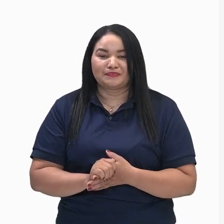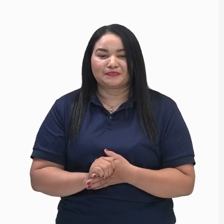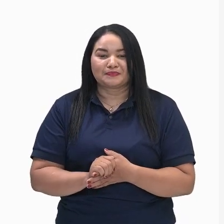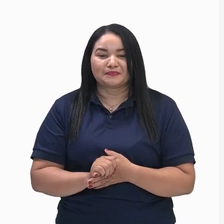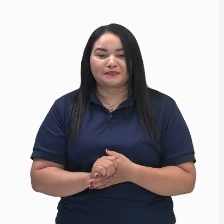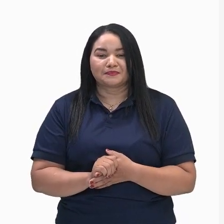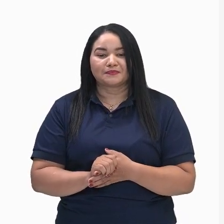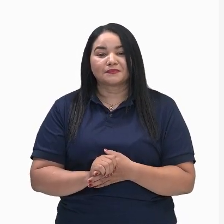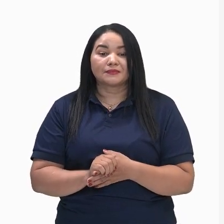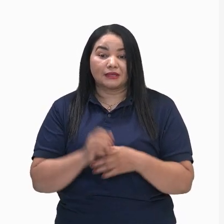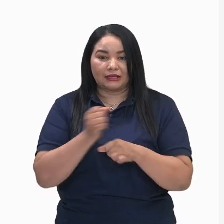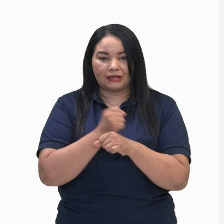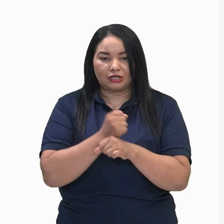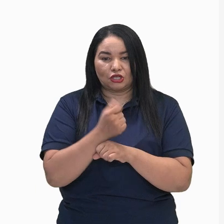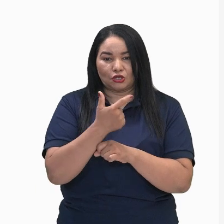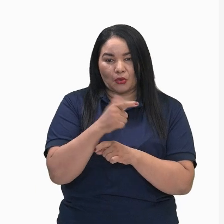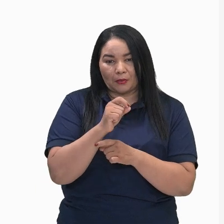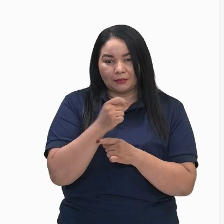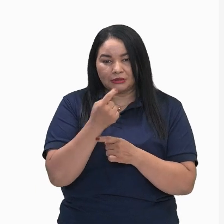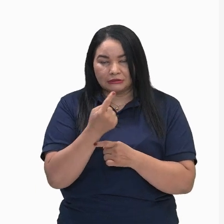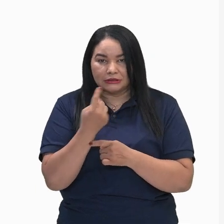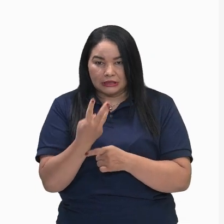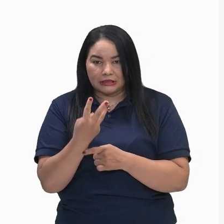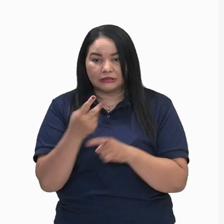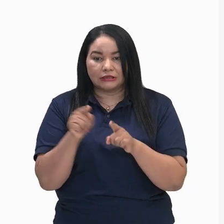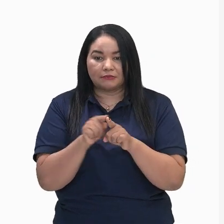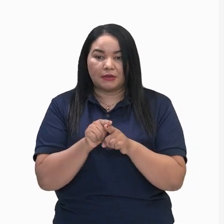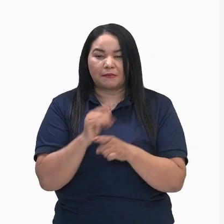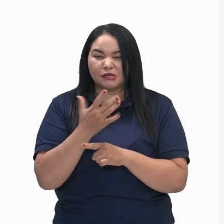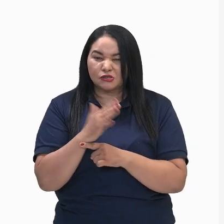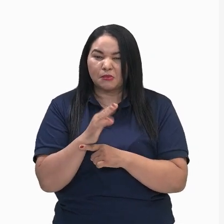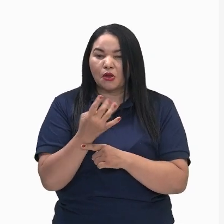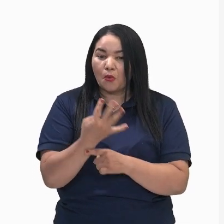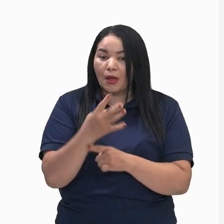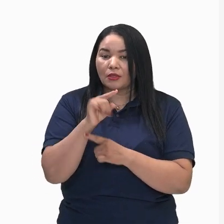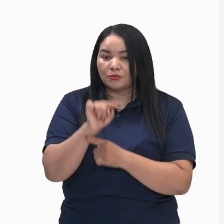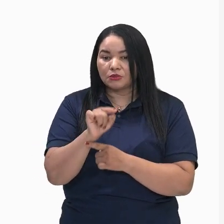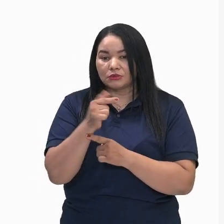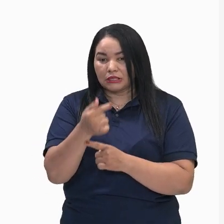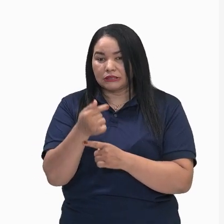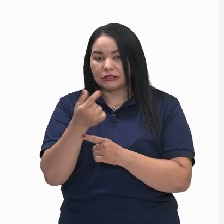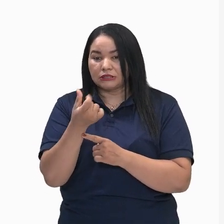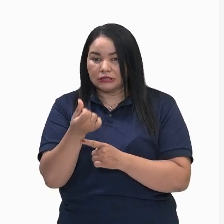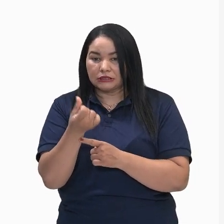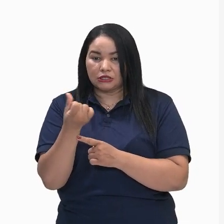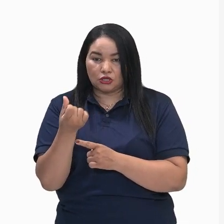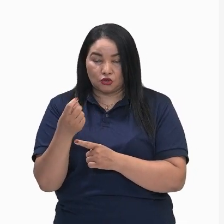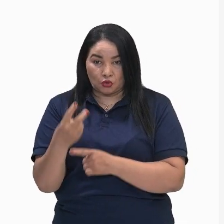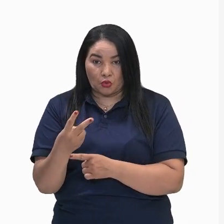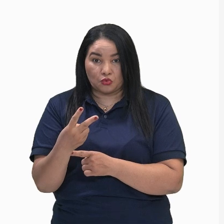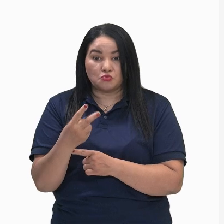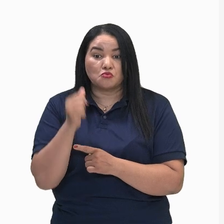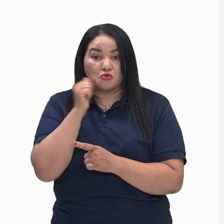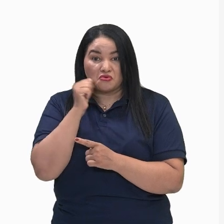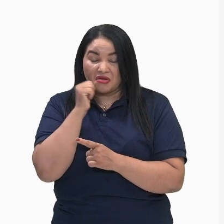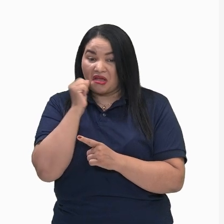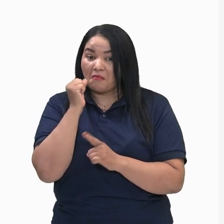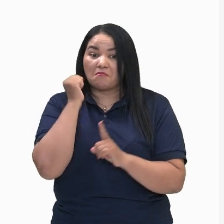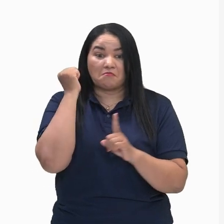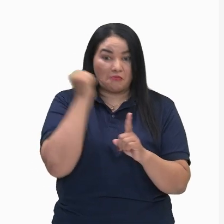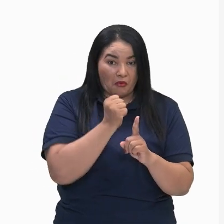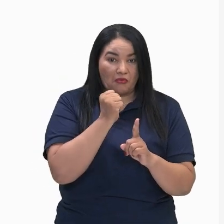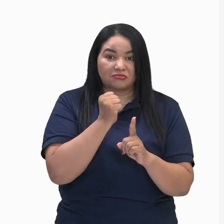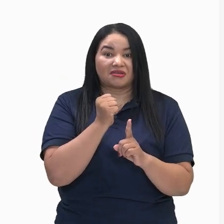somente em 2013 foram 4.662 mulheres mortas, gente. É muita coisa. Então, aqui ele